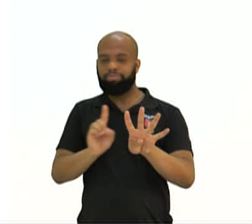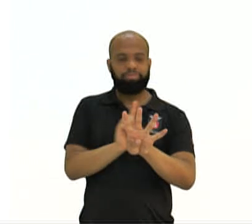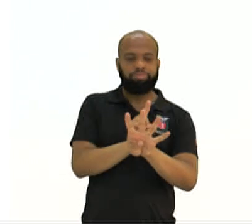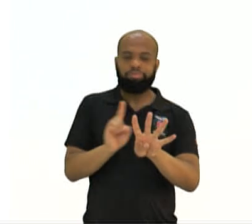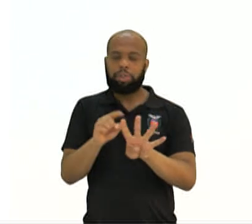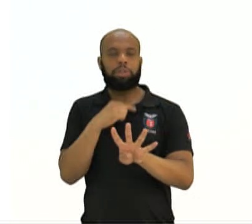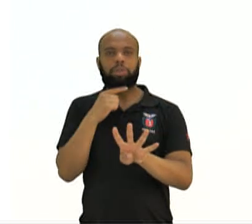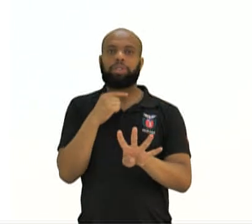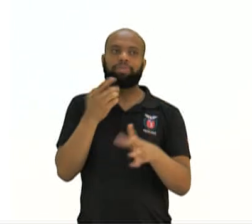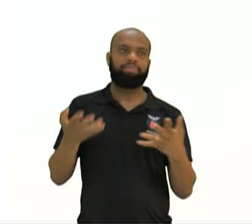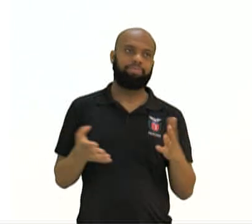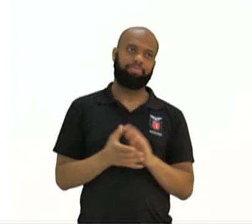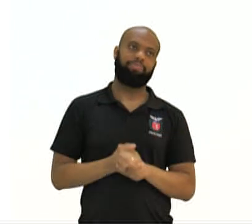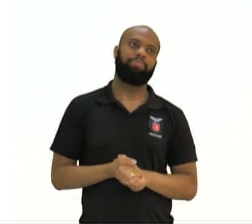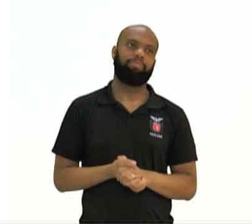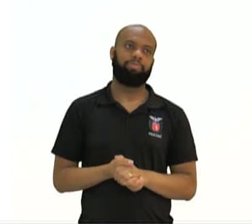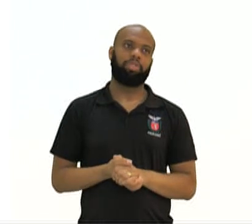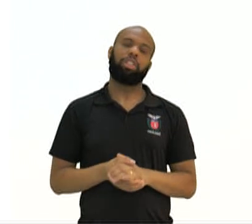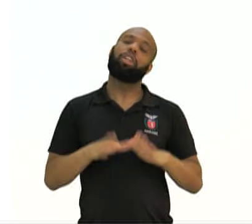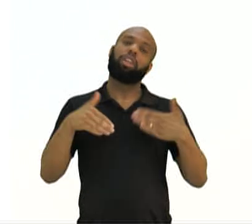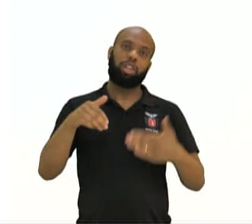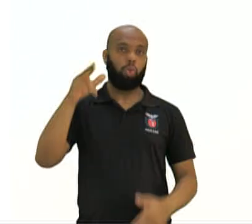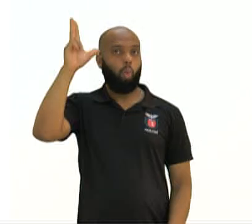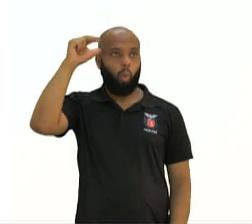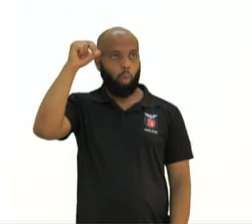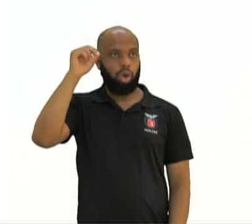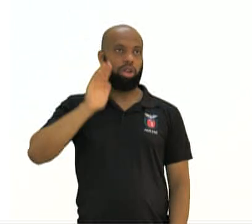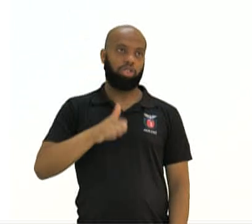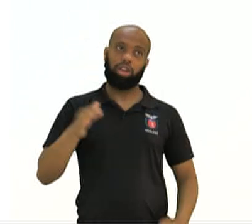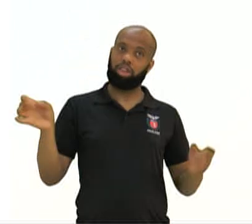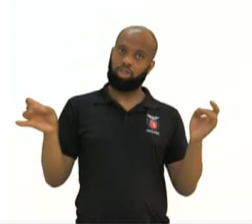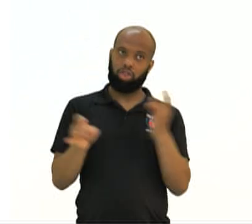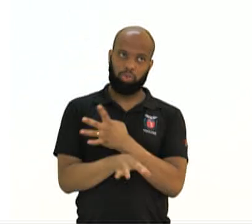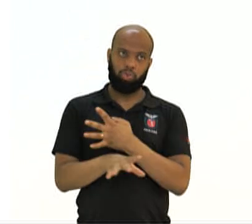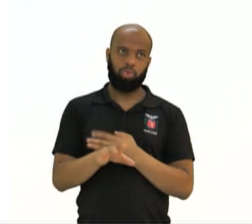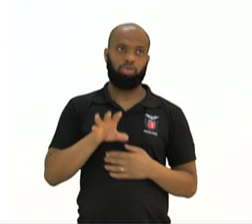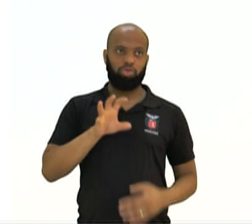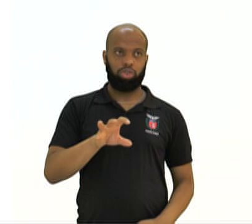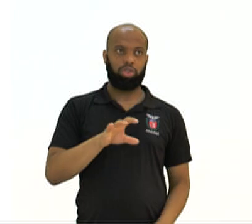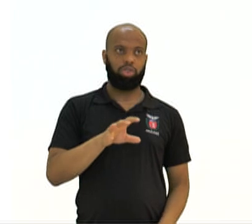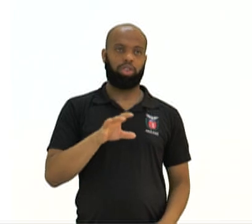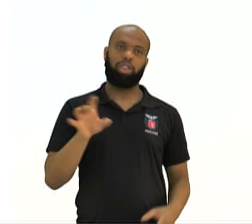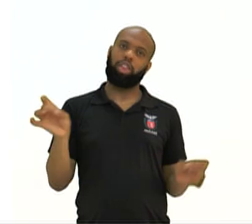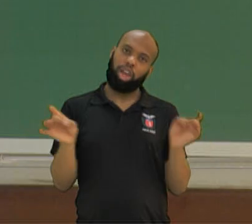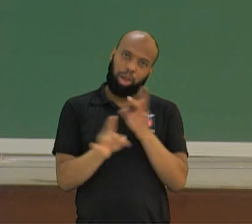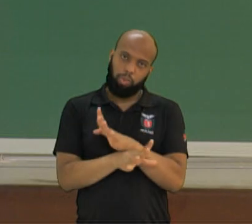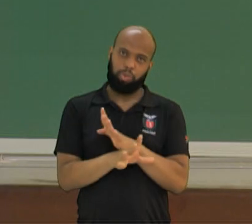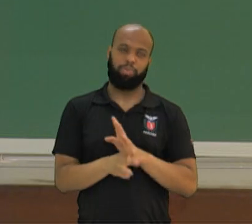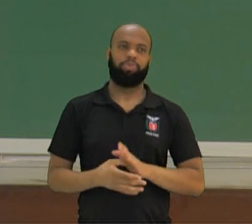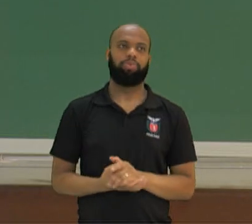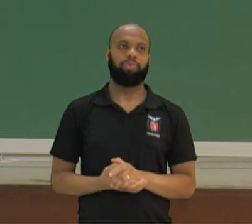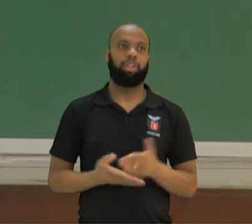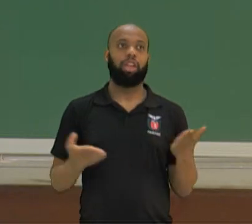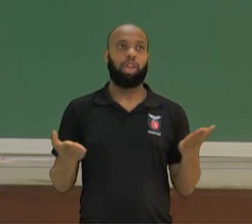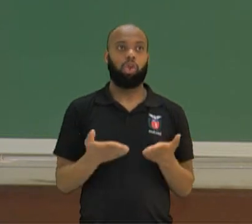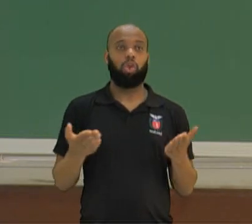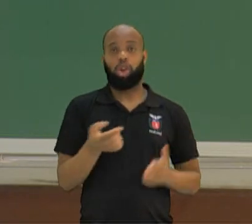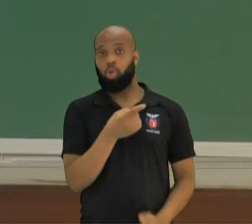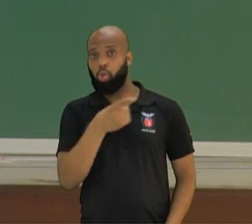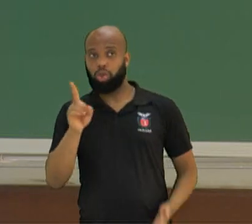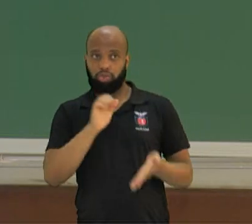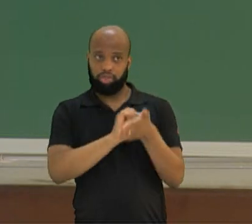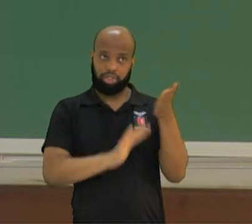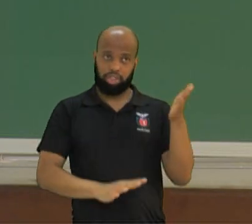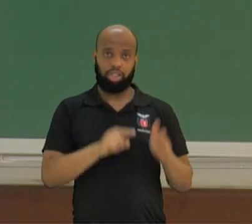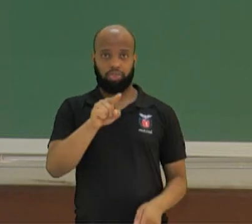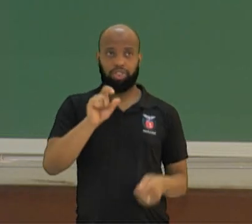possa capturar esse cavalo que está ameaçando. Sendo assim, a partida encerra e aí com o xeque-mate. E a nossa última atividade, uma atividade